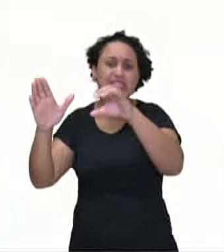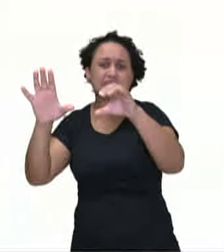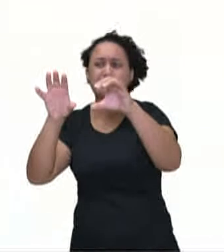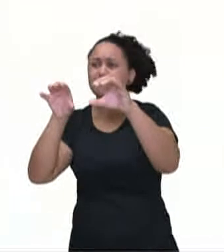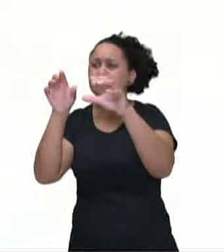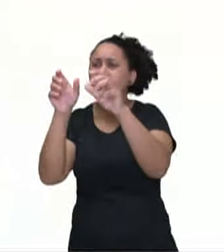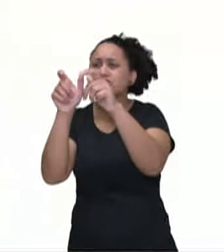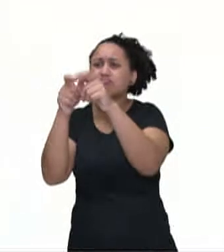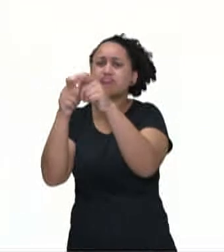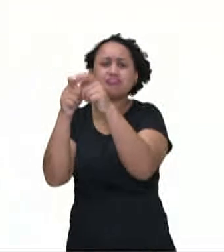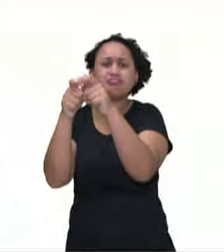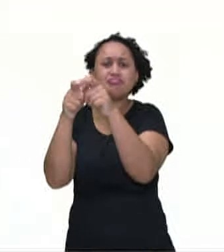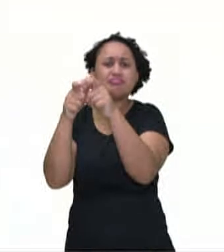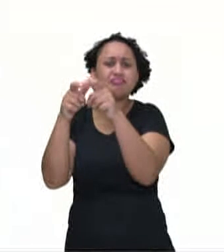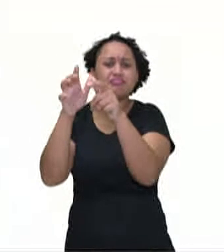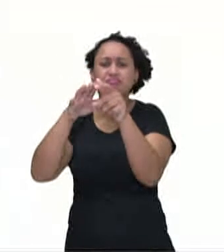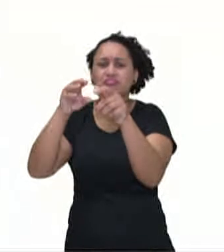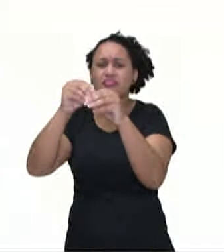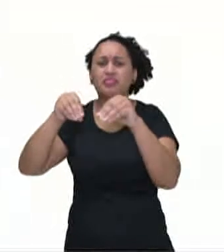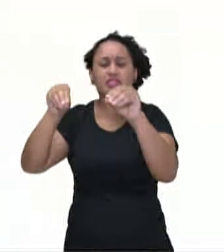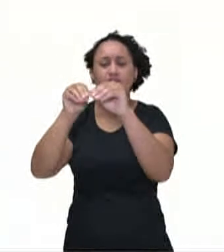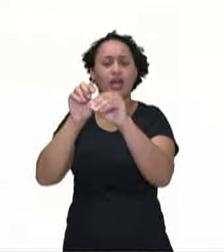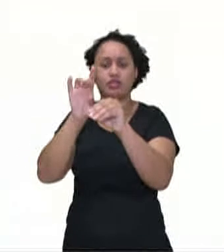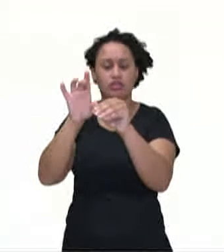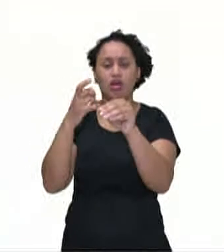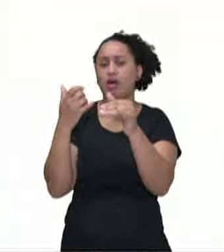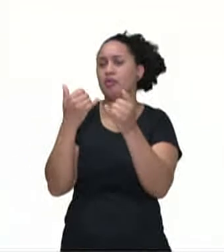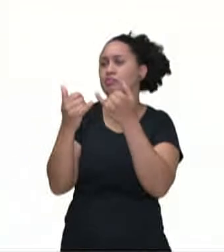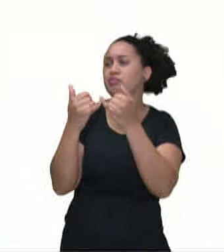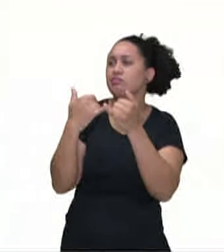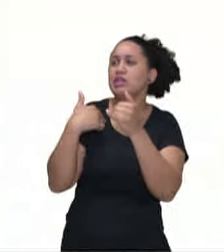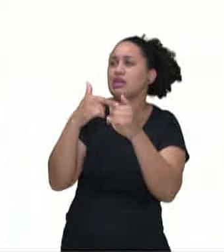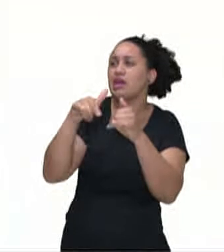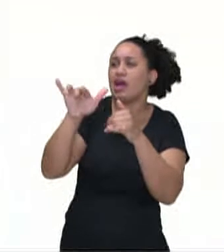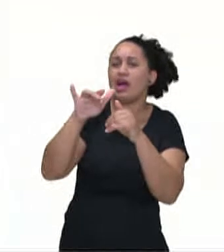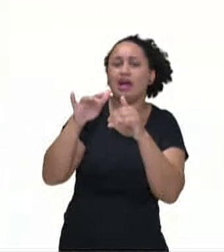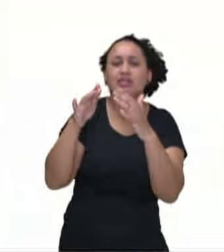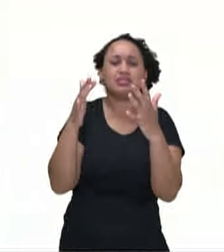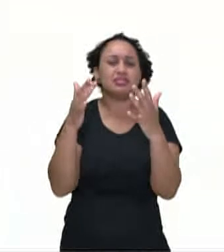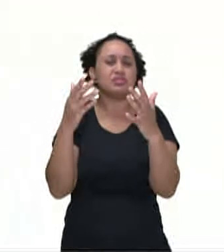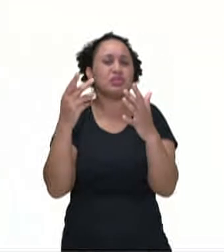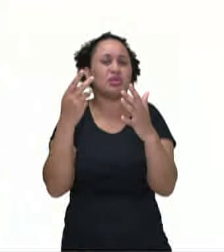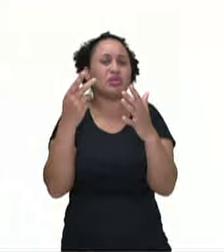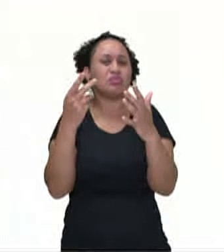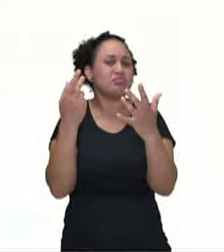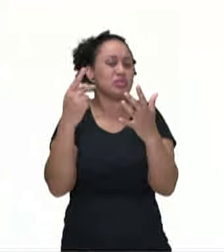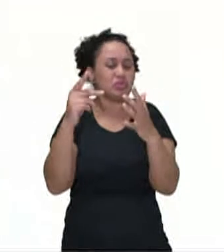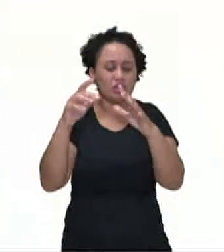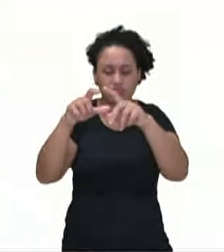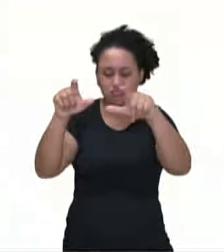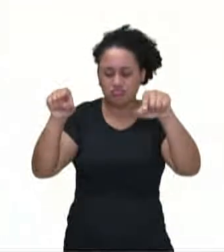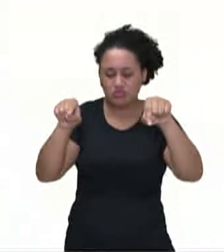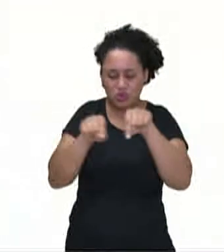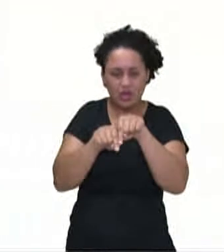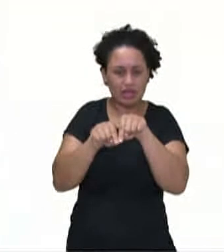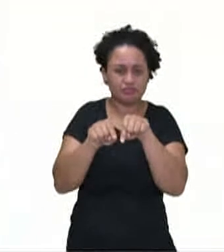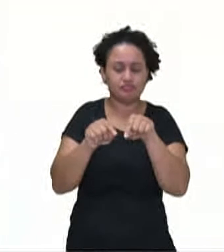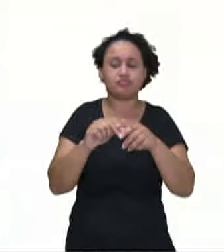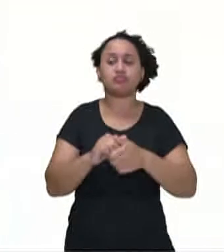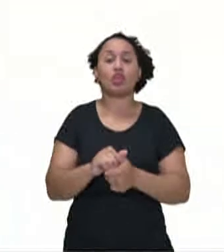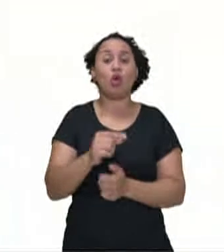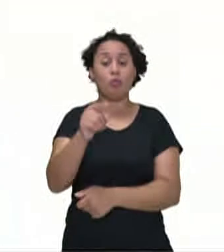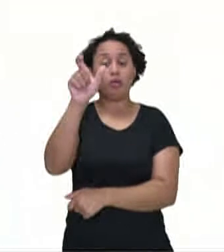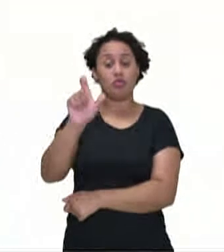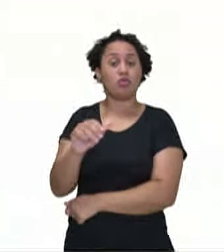pedacinho de terra, como se fosse o solar de teus amigos ou teu próprio. A morte de qualquer homem